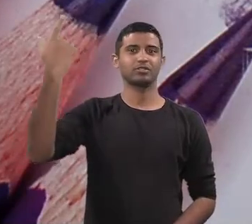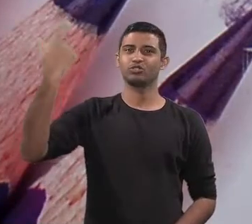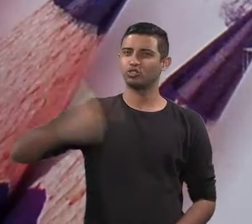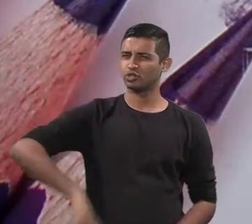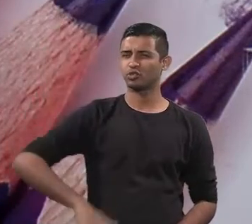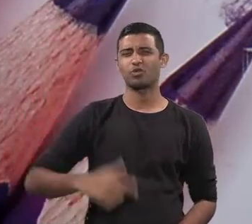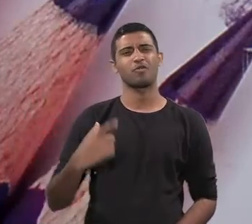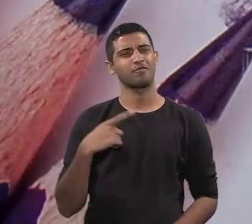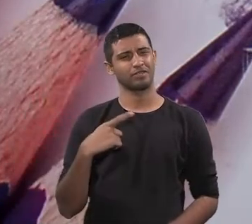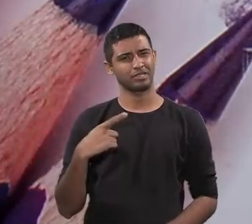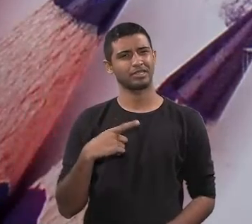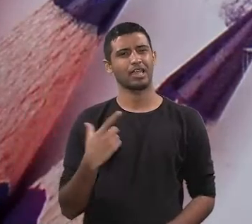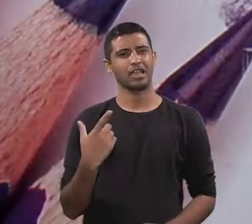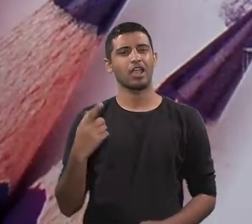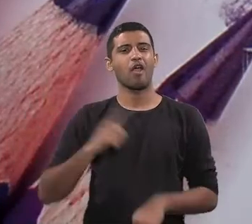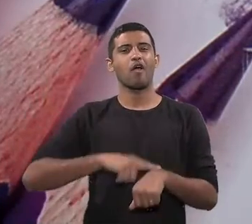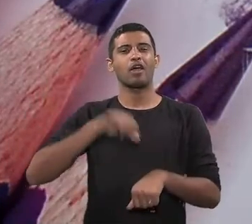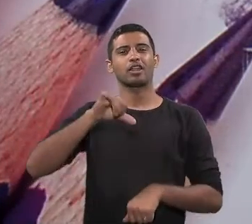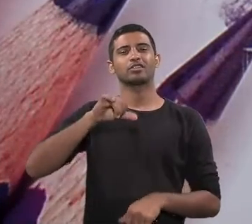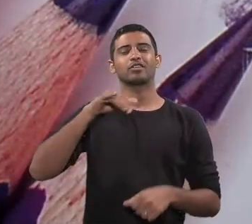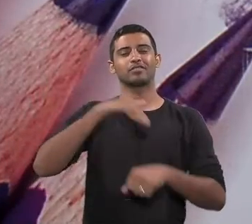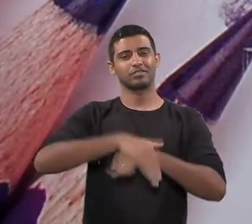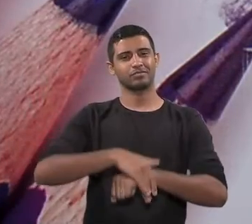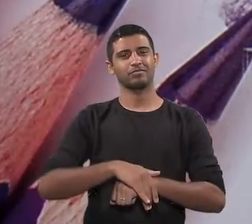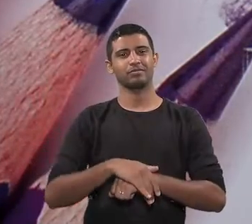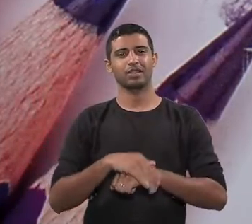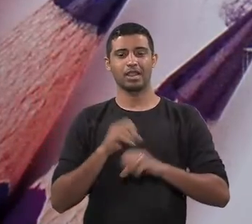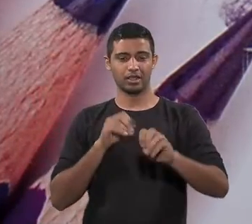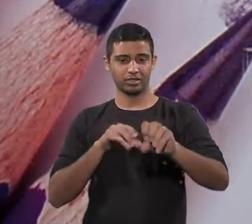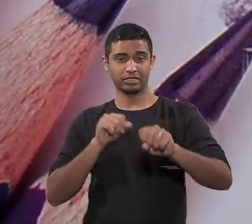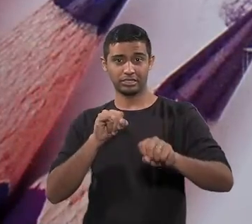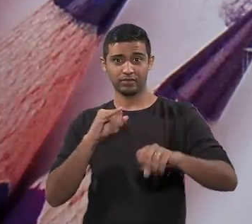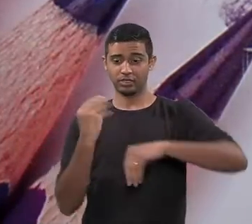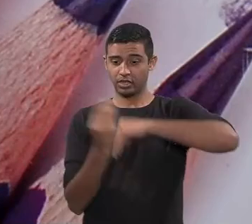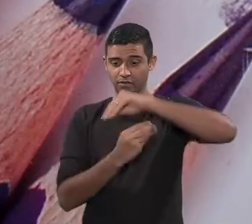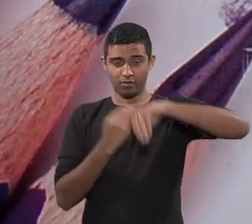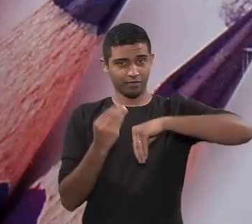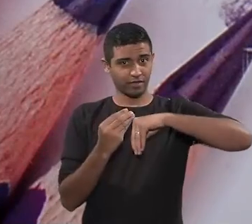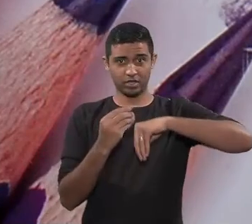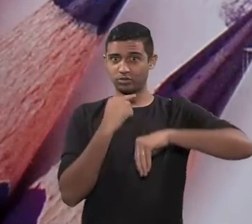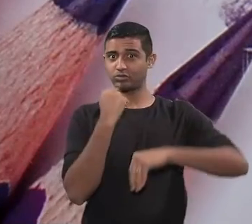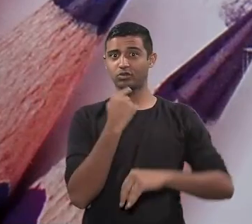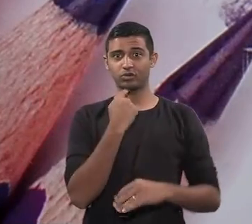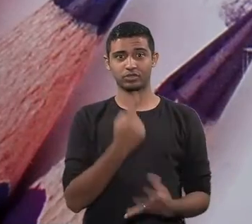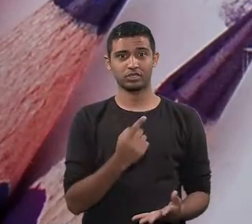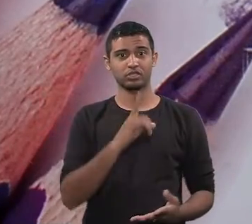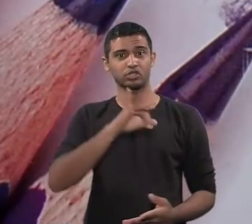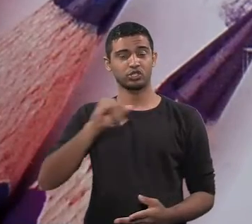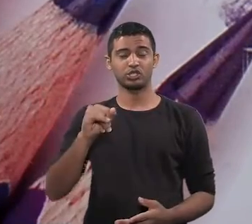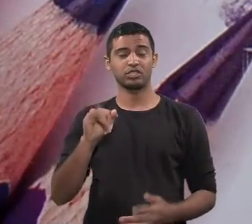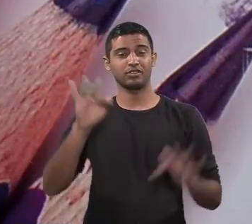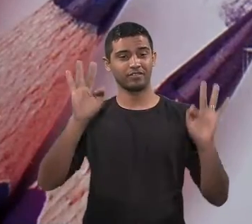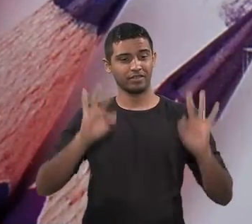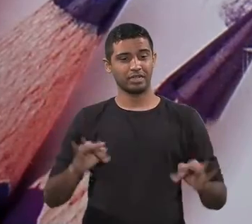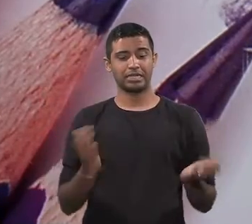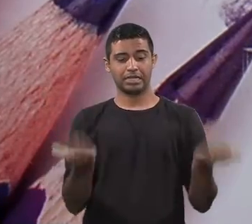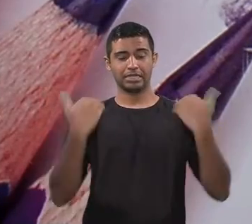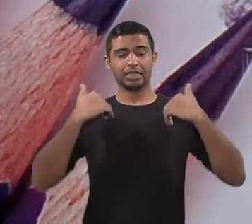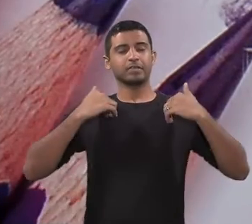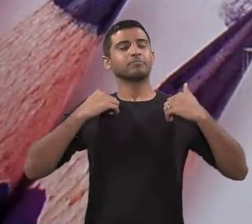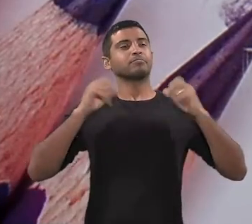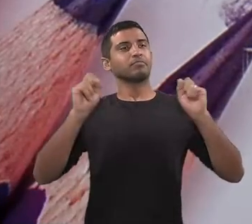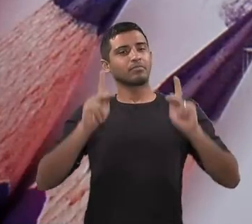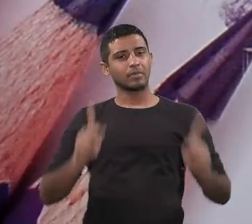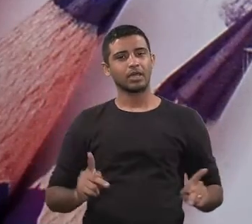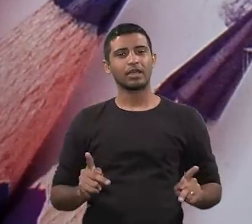vem tem muito mais, às 9 horas da noite. Educação, se você não se envolver, não rola. Dias